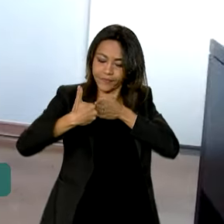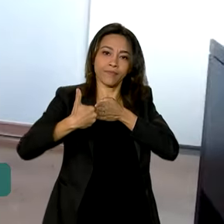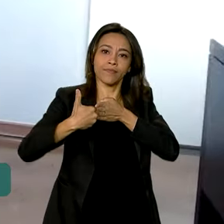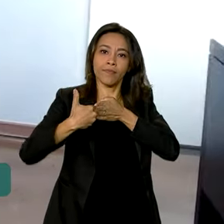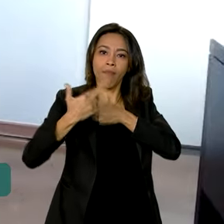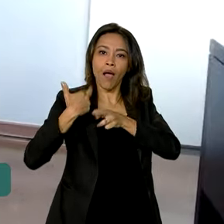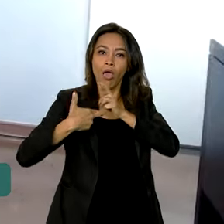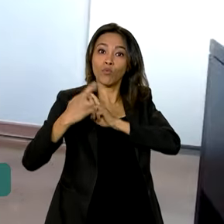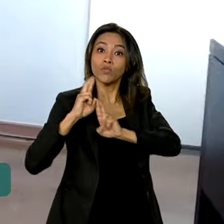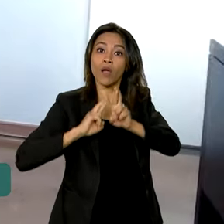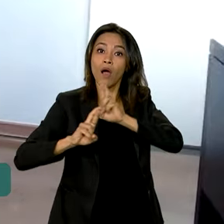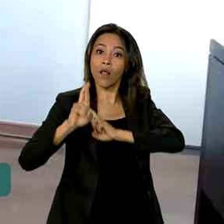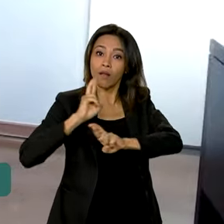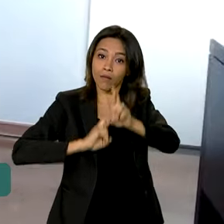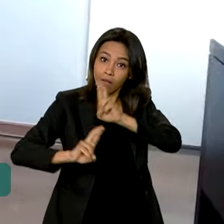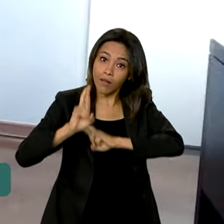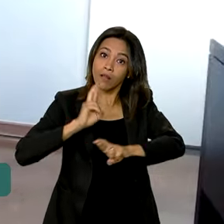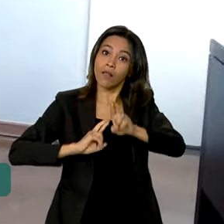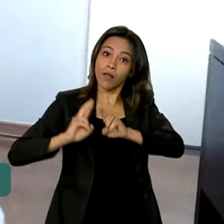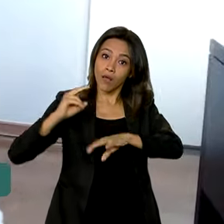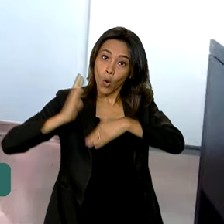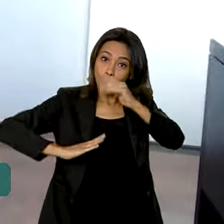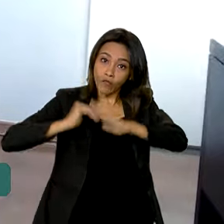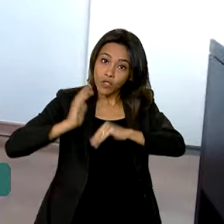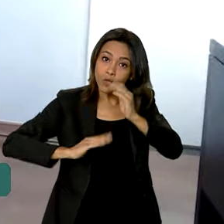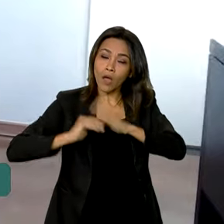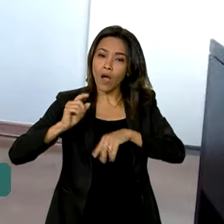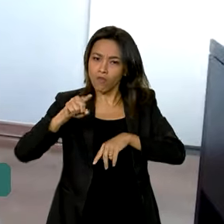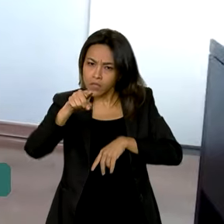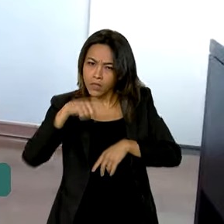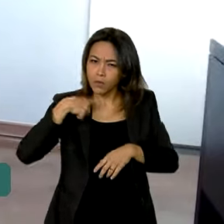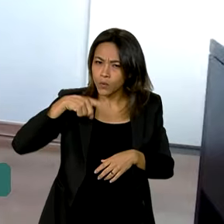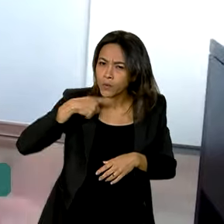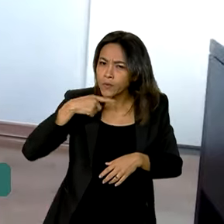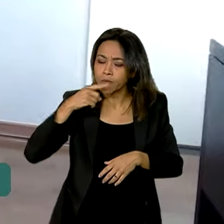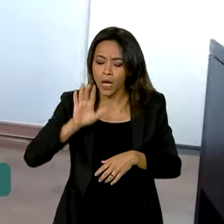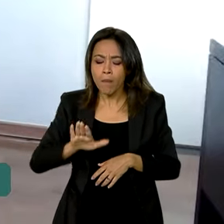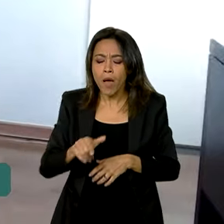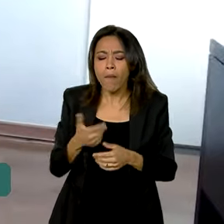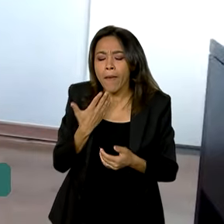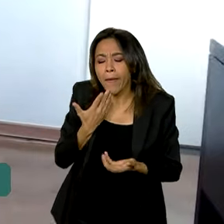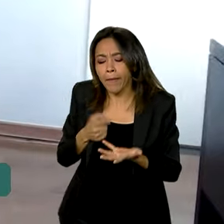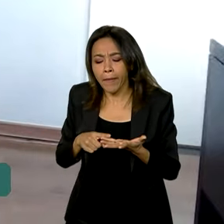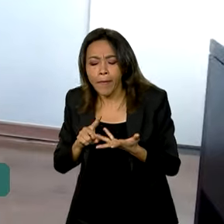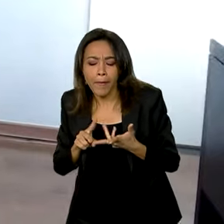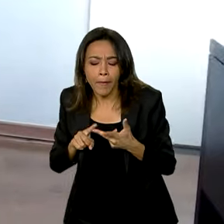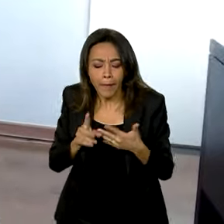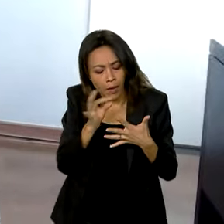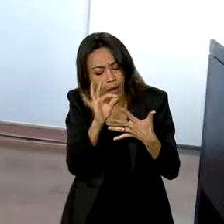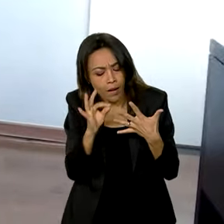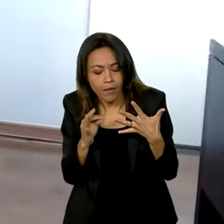área de engenharia do FNDE, para que ele possa tirar algumas dúvidas antes de mandar essa documentação.